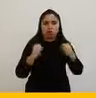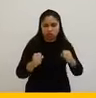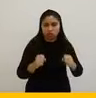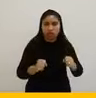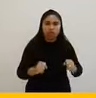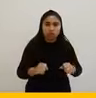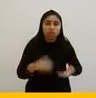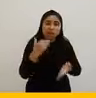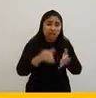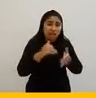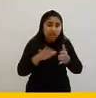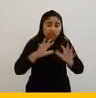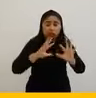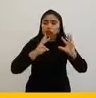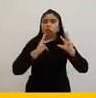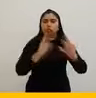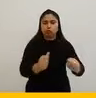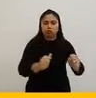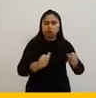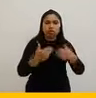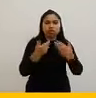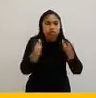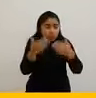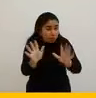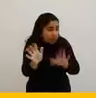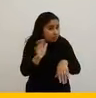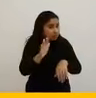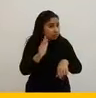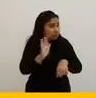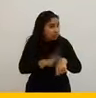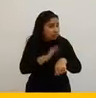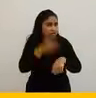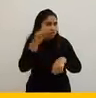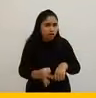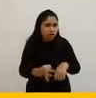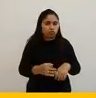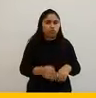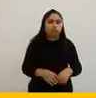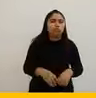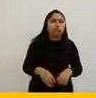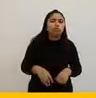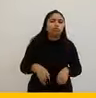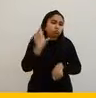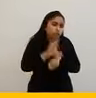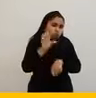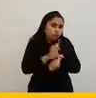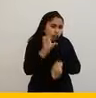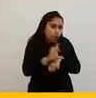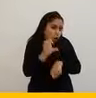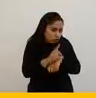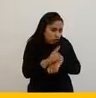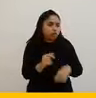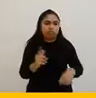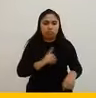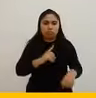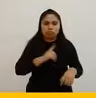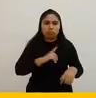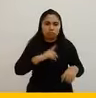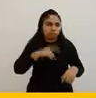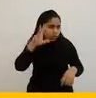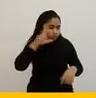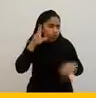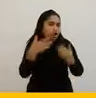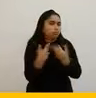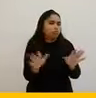escritórios em geral. Comércio varejista também está autorizado a abrir a partir de